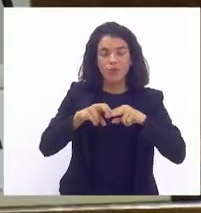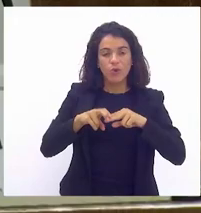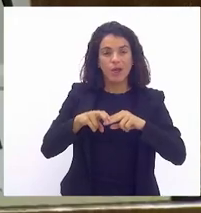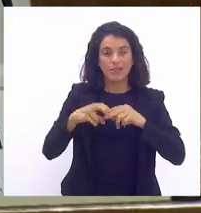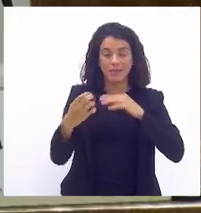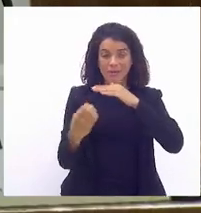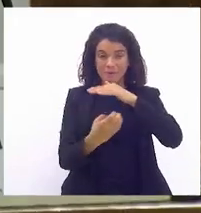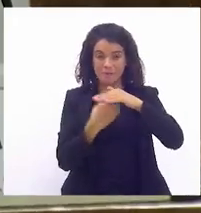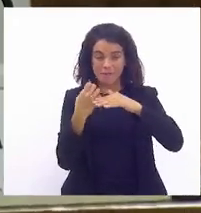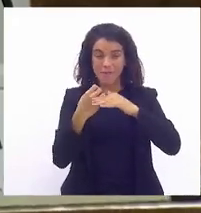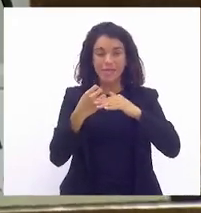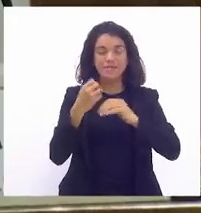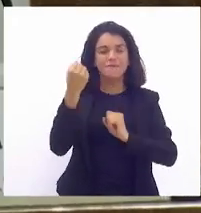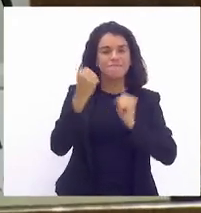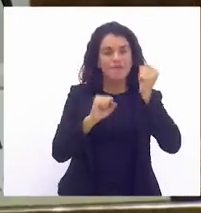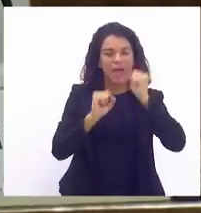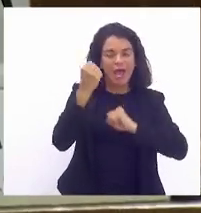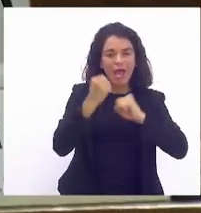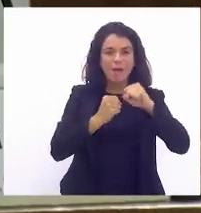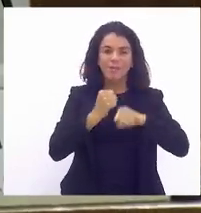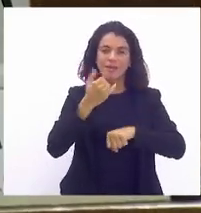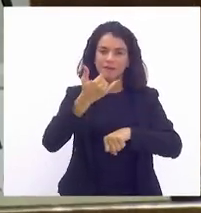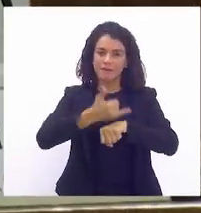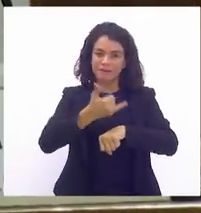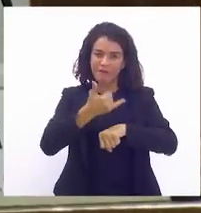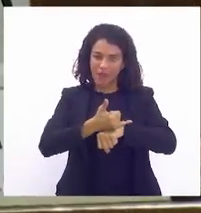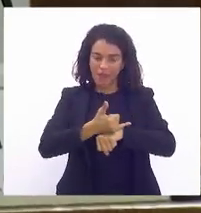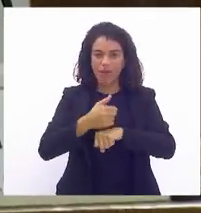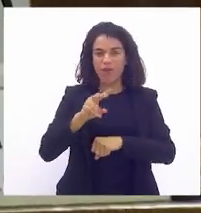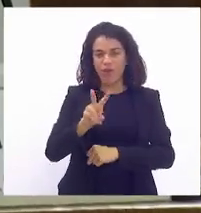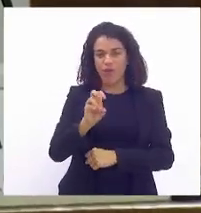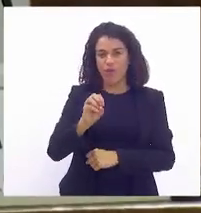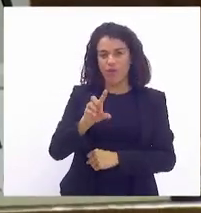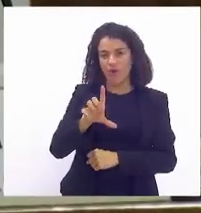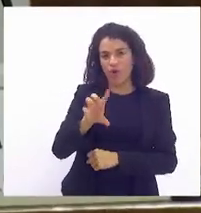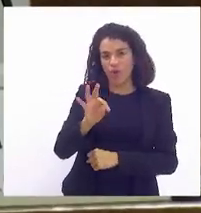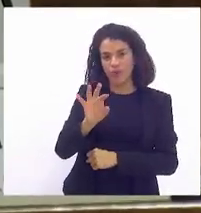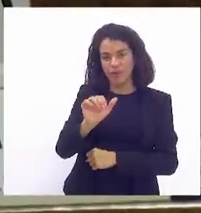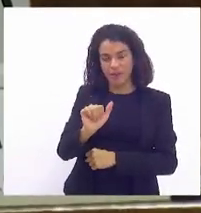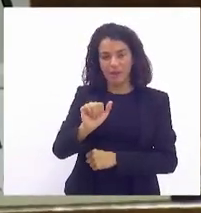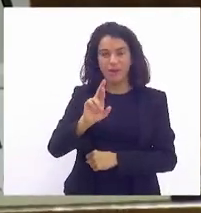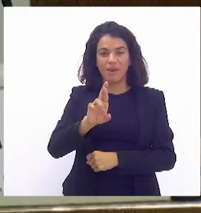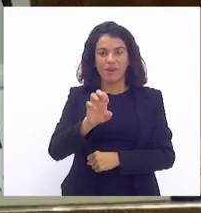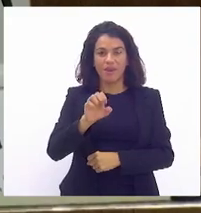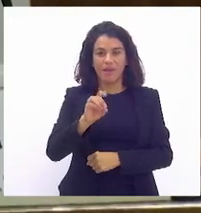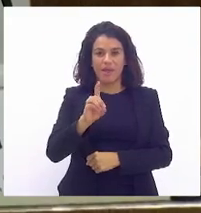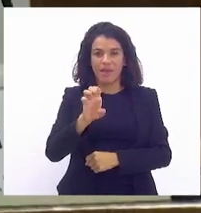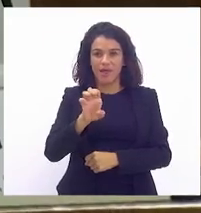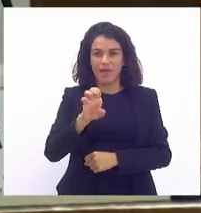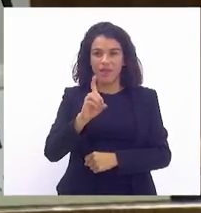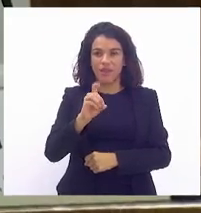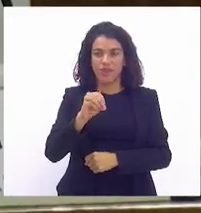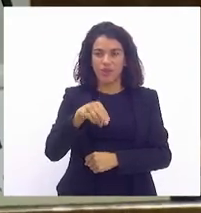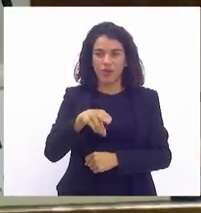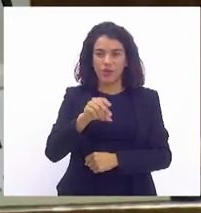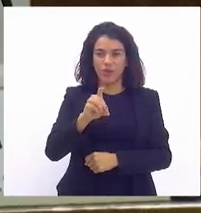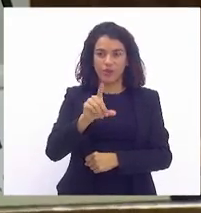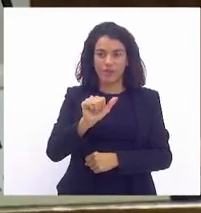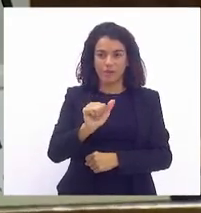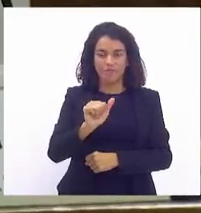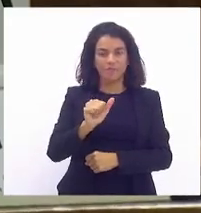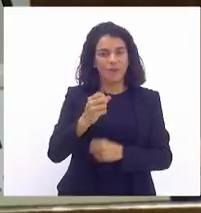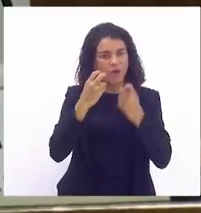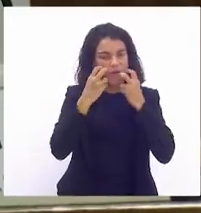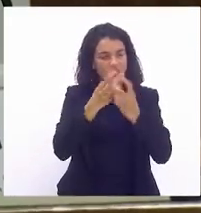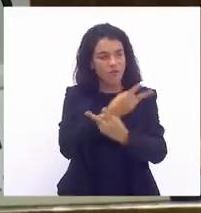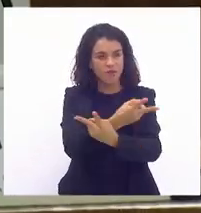Siderúrgica Nacional em Volta Redonda. Quando eu olho e vejo